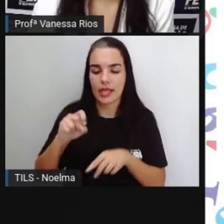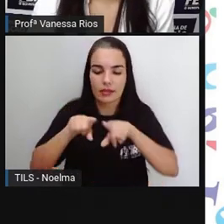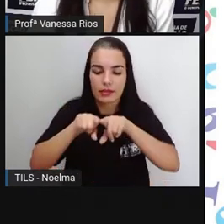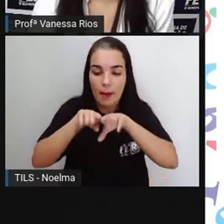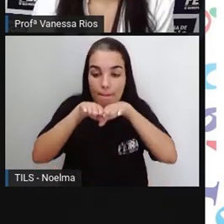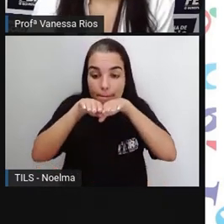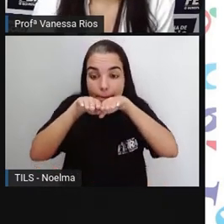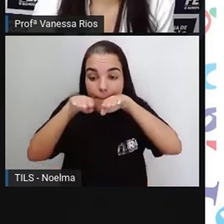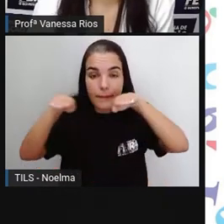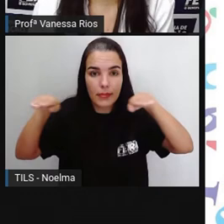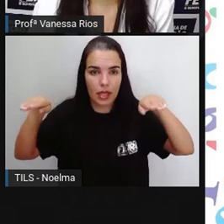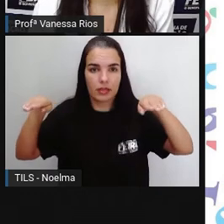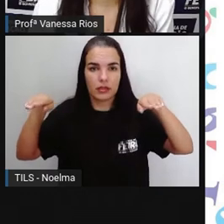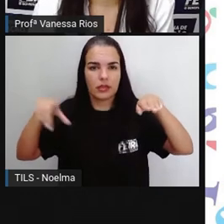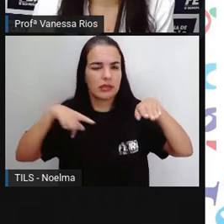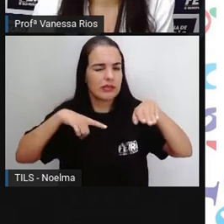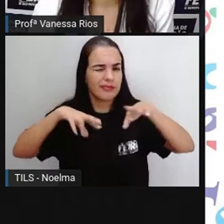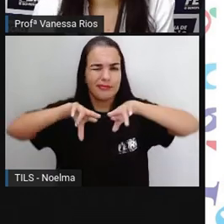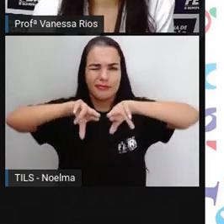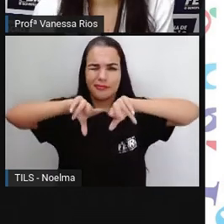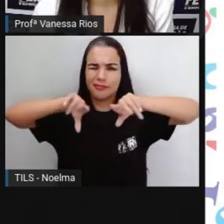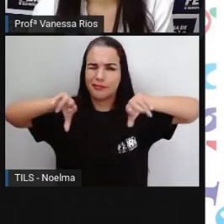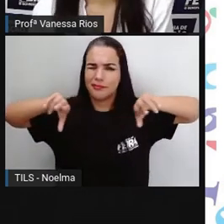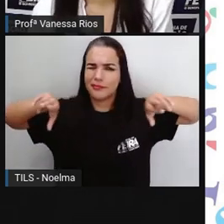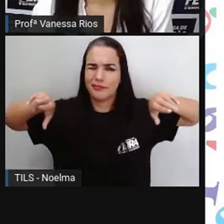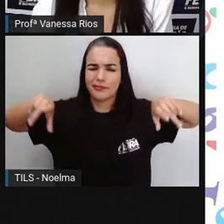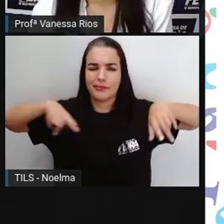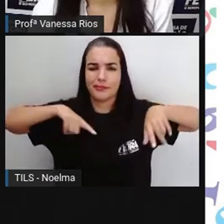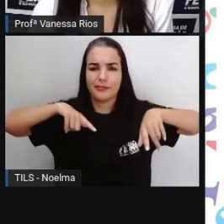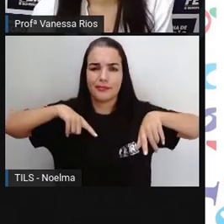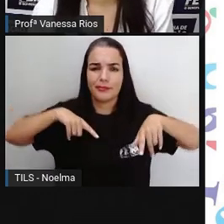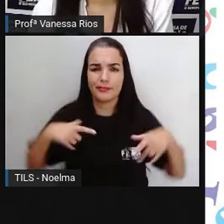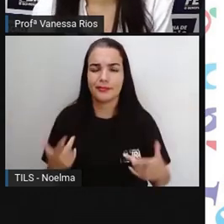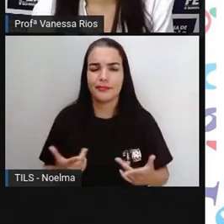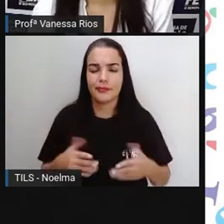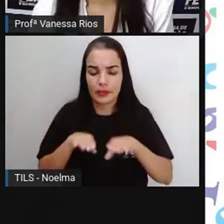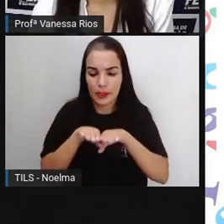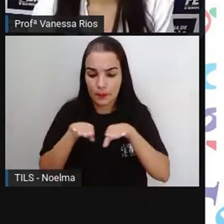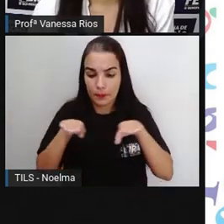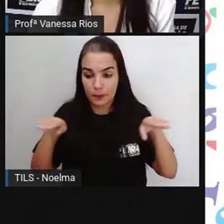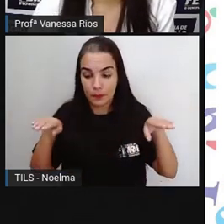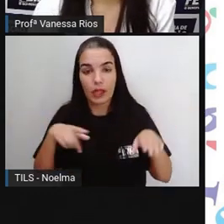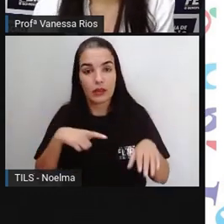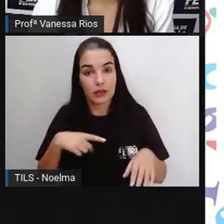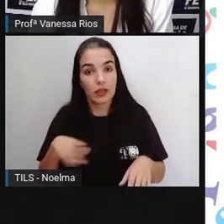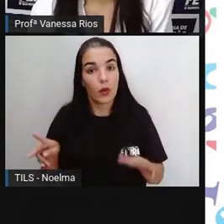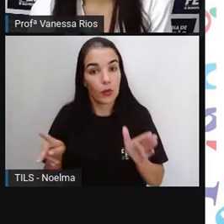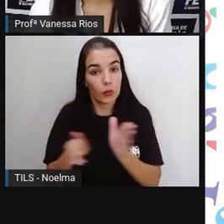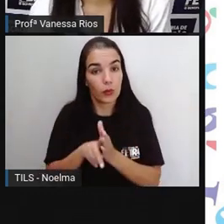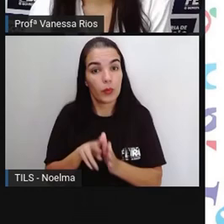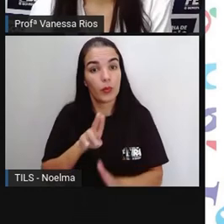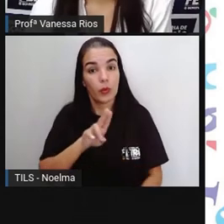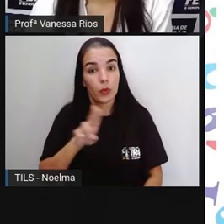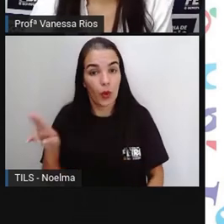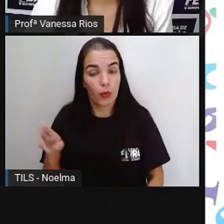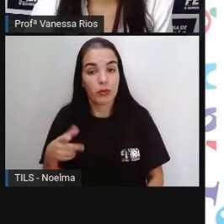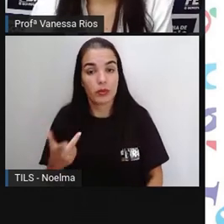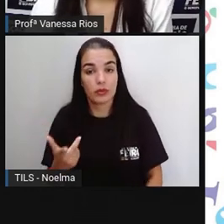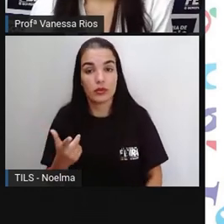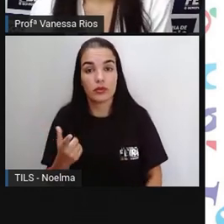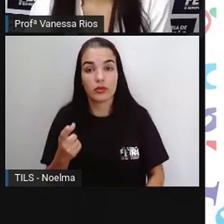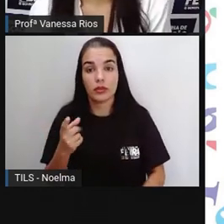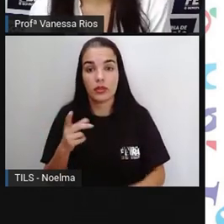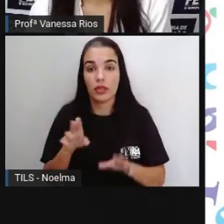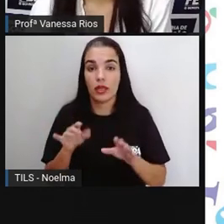E existem diversas figuras planas, e em alguns casos, essas figuras recebem nomes especiais, como